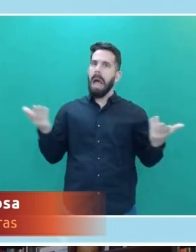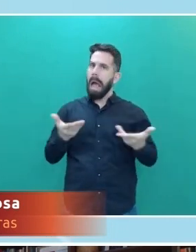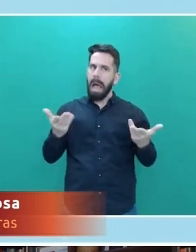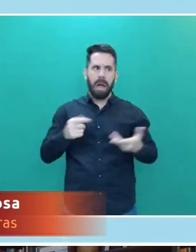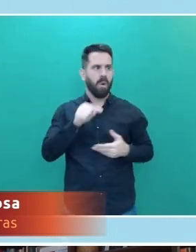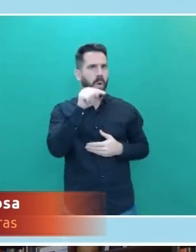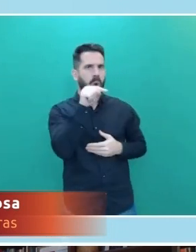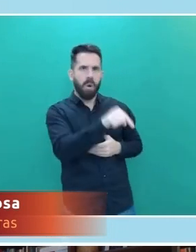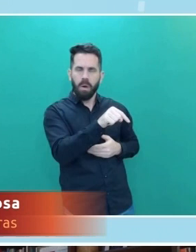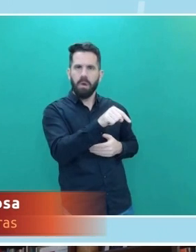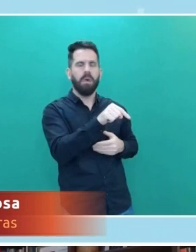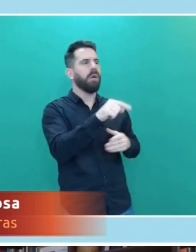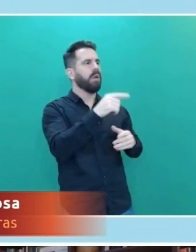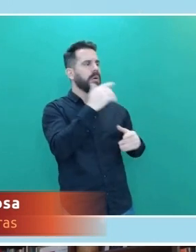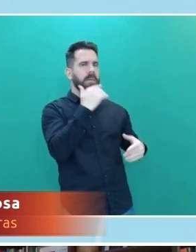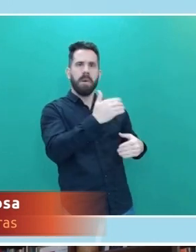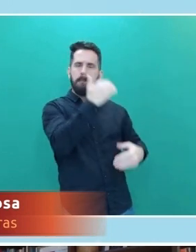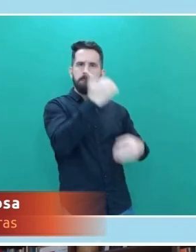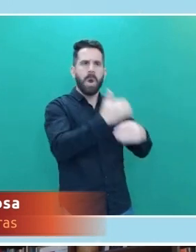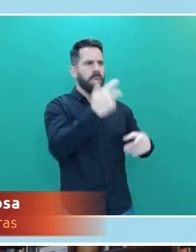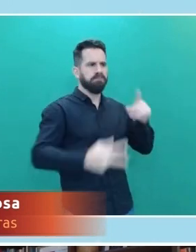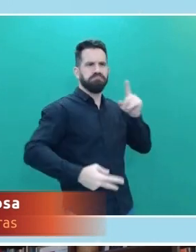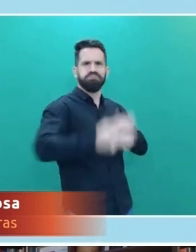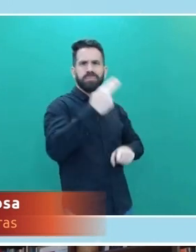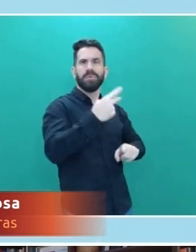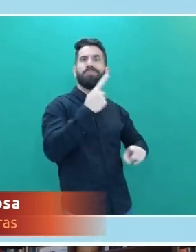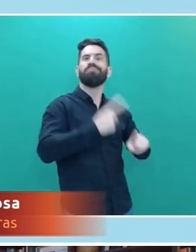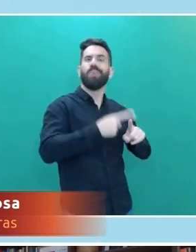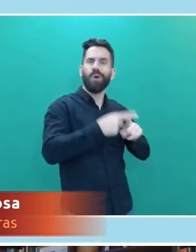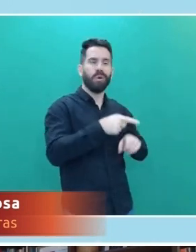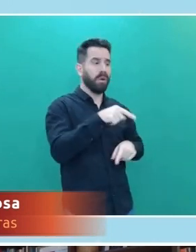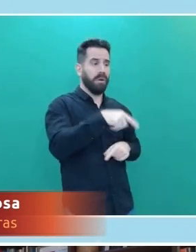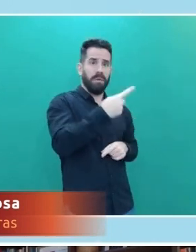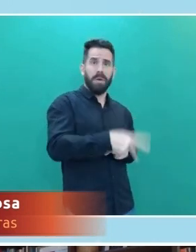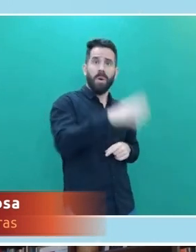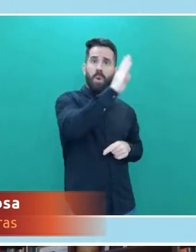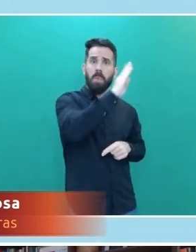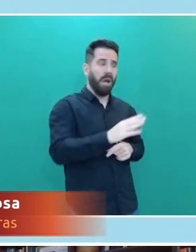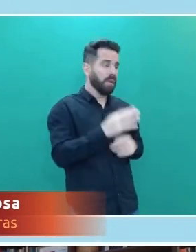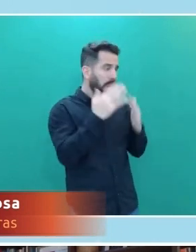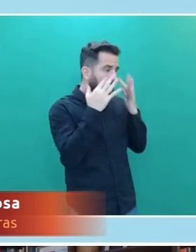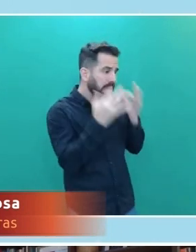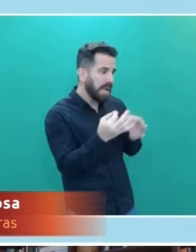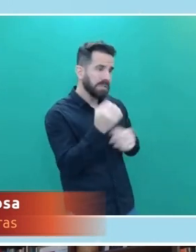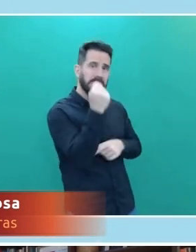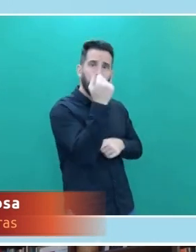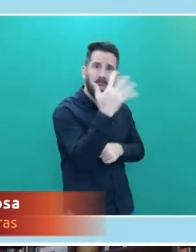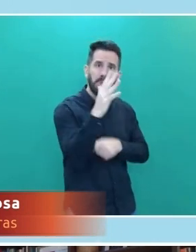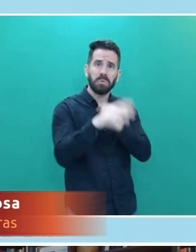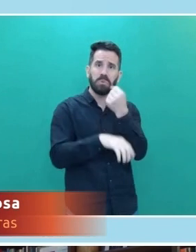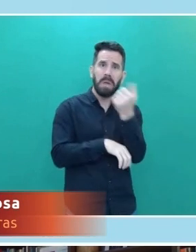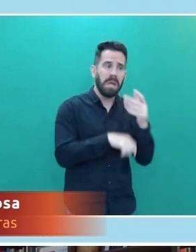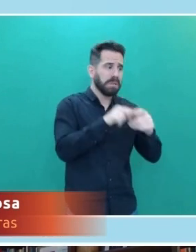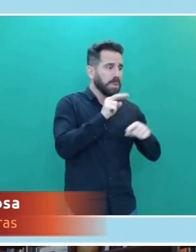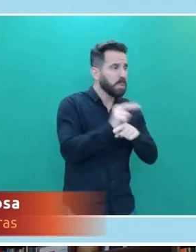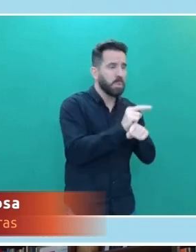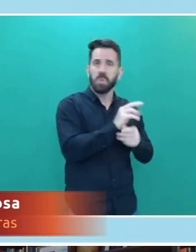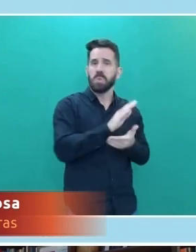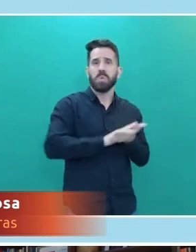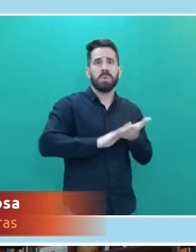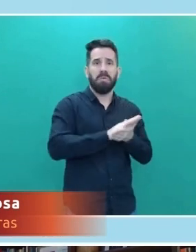como algo que também merecia ser levado em consideração nas negociações. Lembrando que a gente vive num